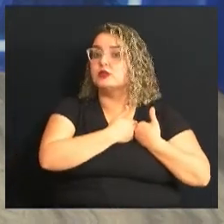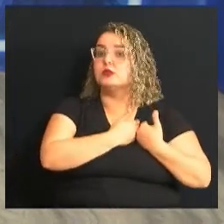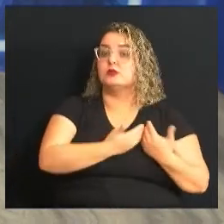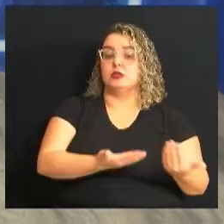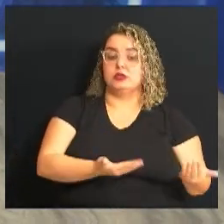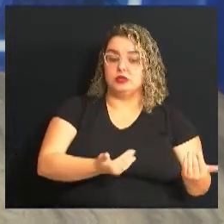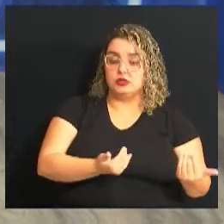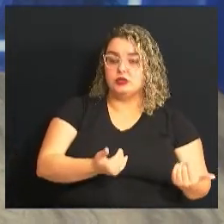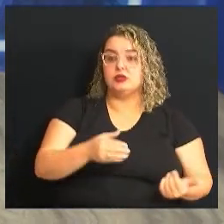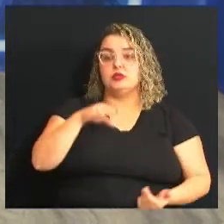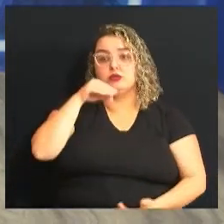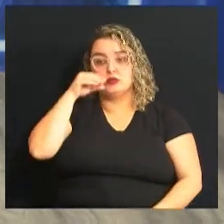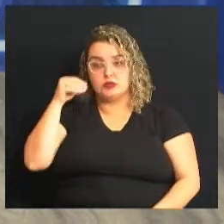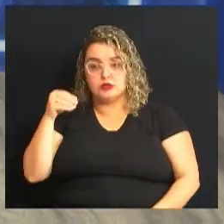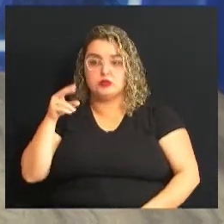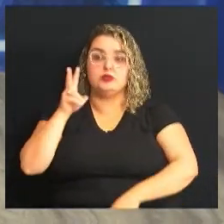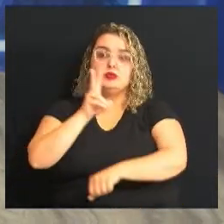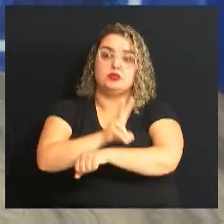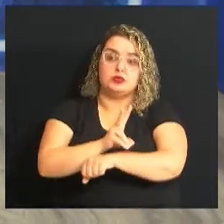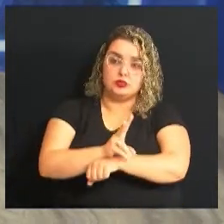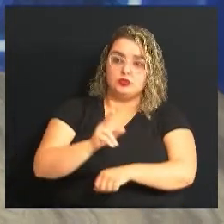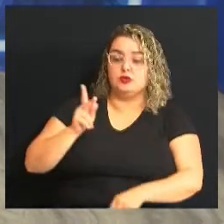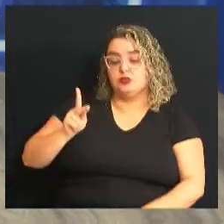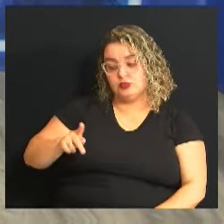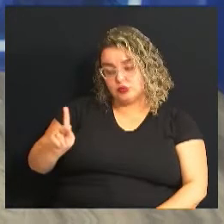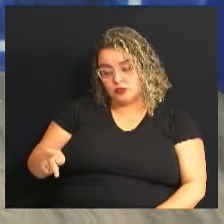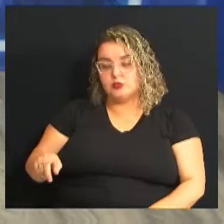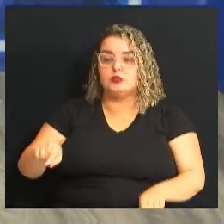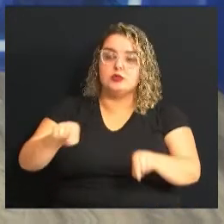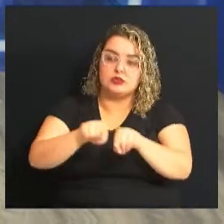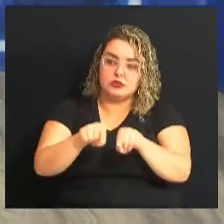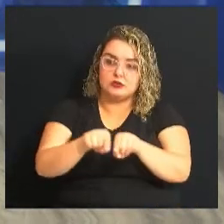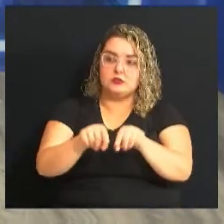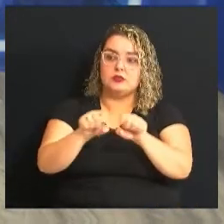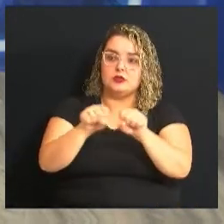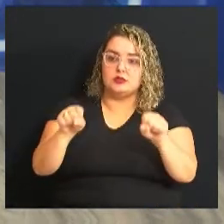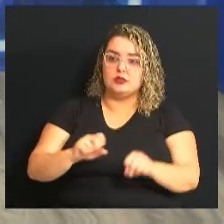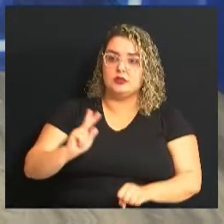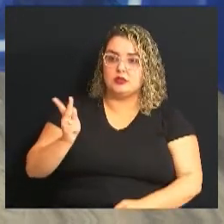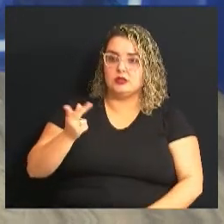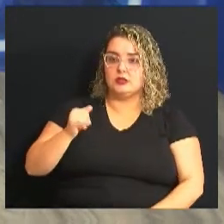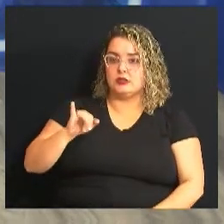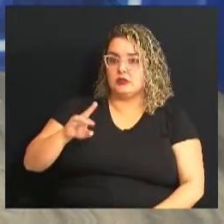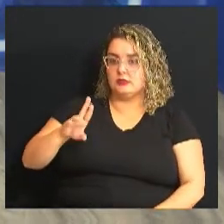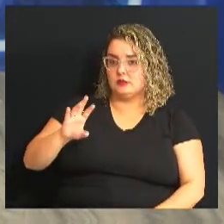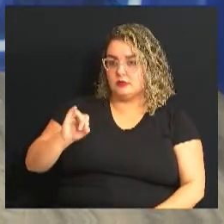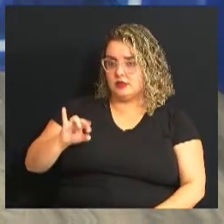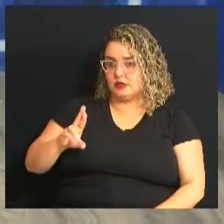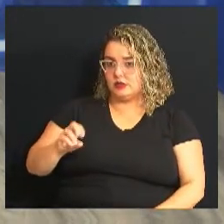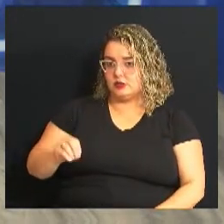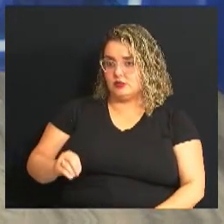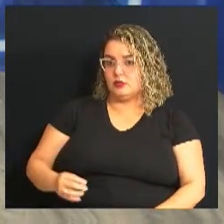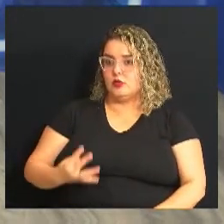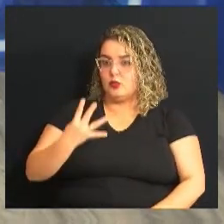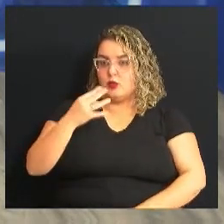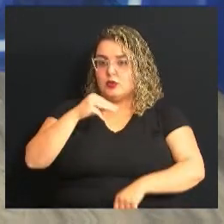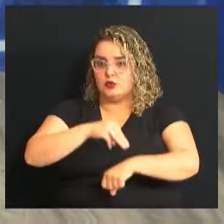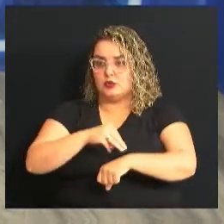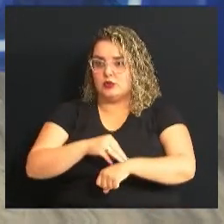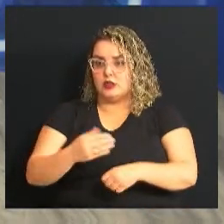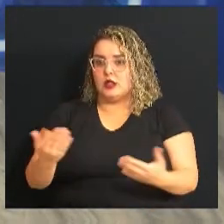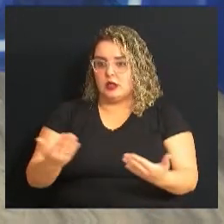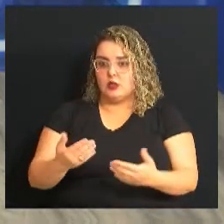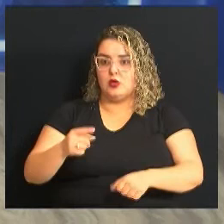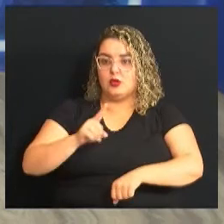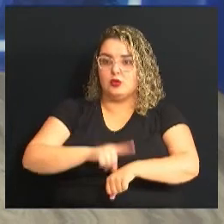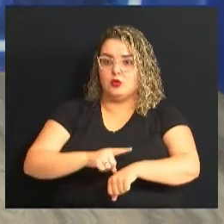esse adolescente, e cuidar do professor também neste sistema híbrido. Ismael, restando 4 minutos, porque agora 13h